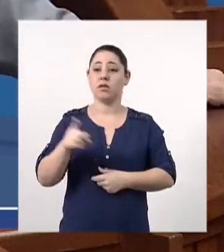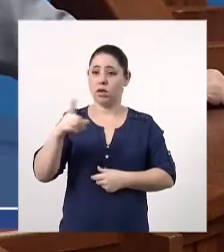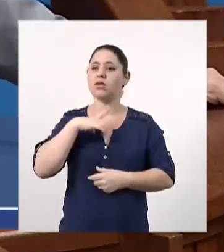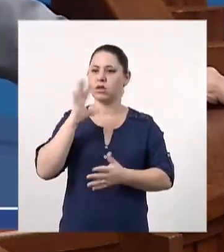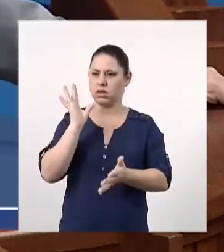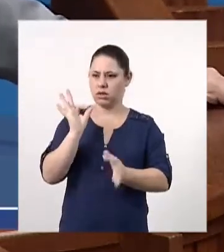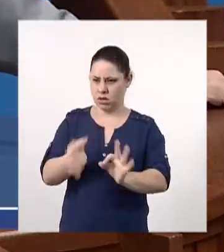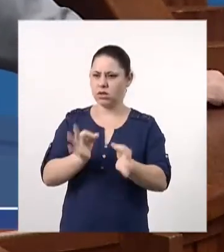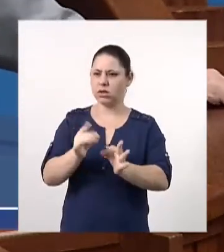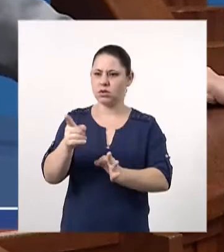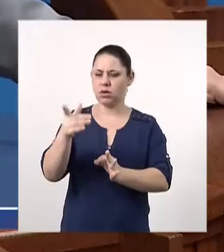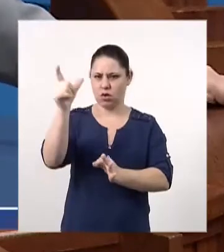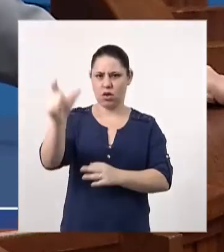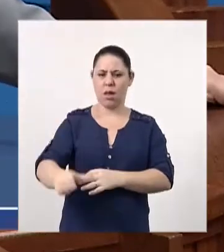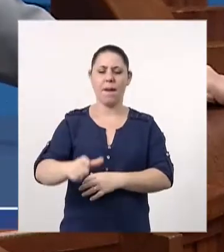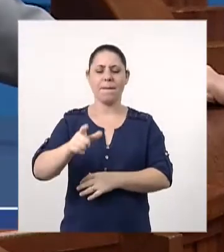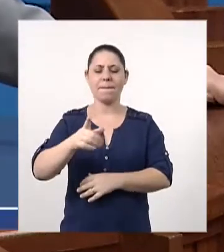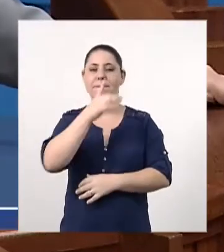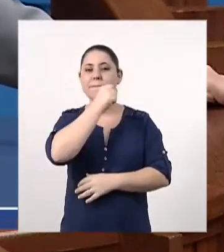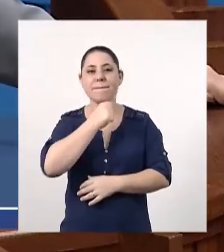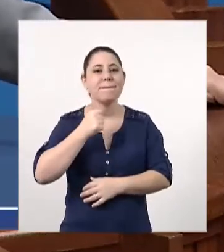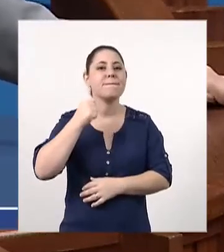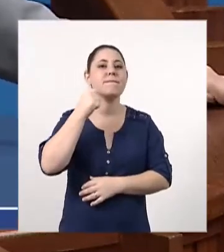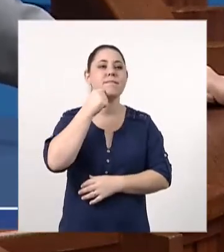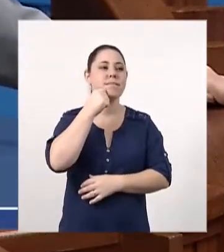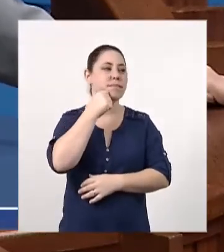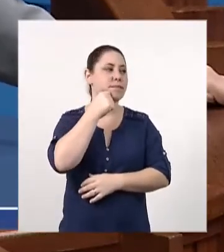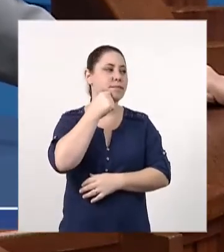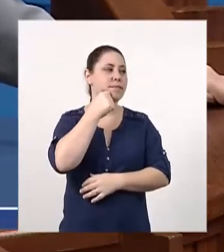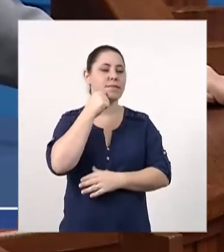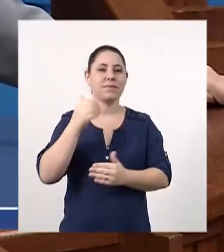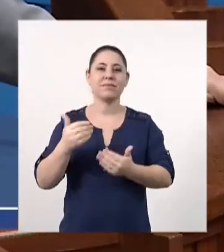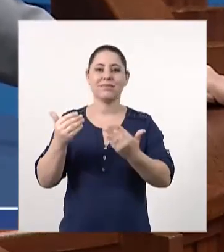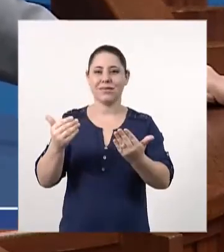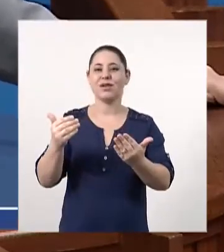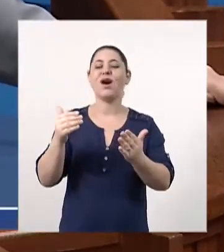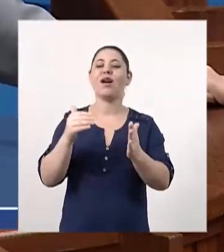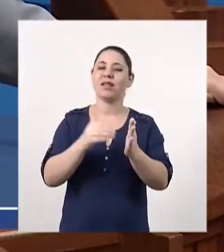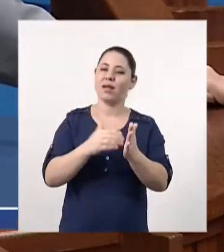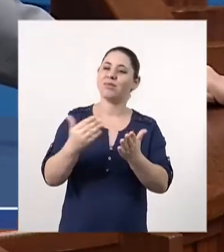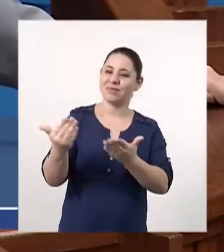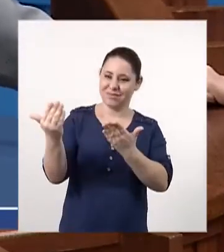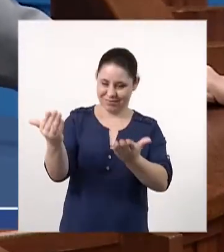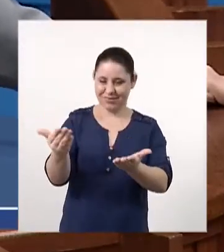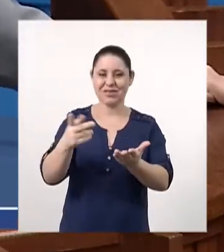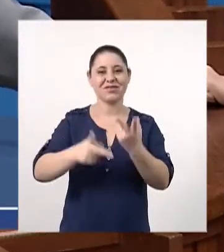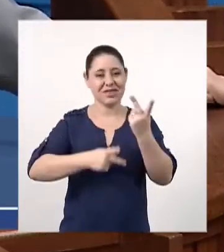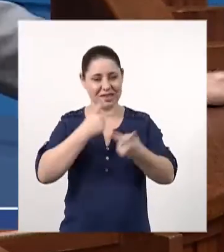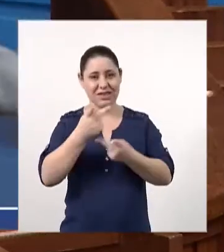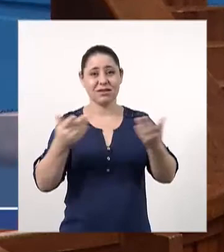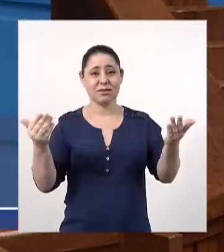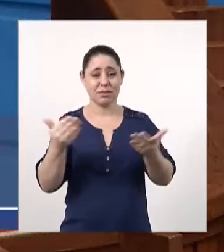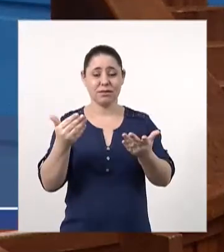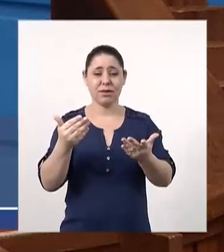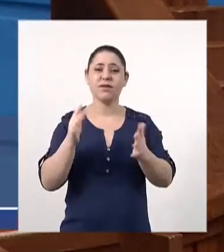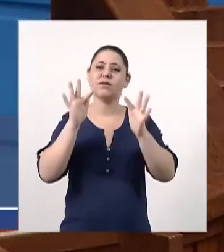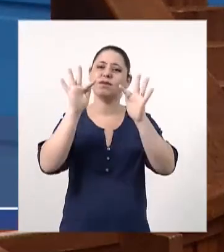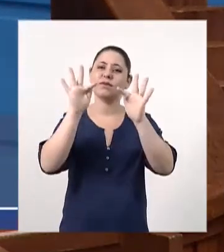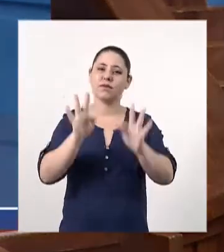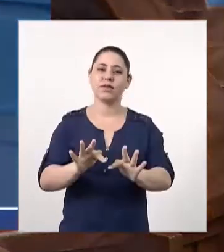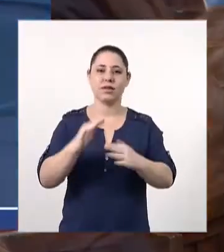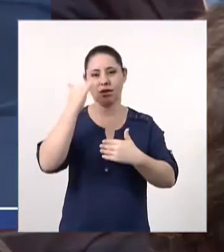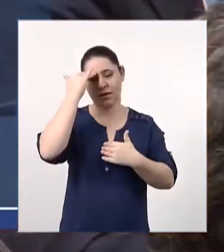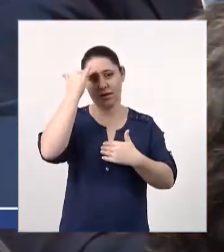absoluta certeza que o deputado Antônio Vaz, cederá o tempo dele para a Vossa Excelência. Finalizo